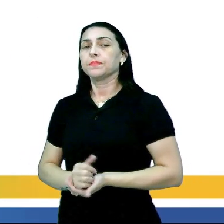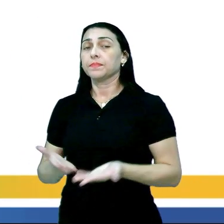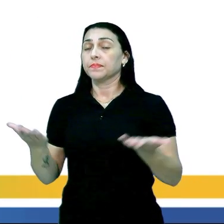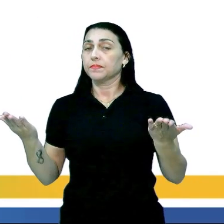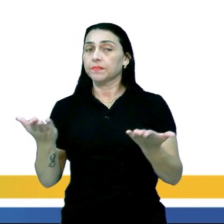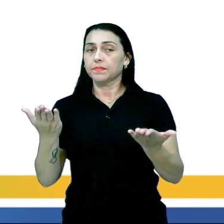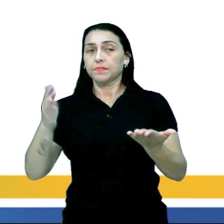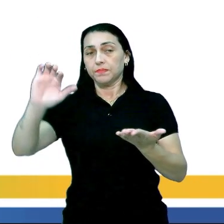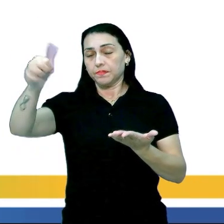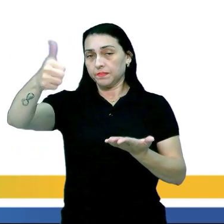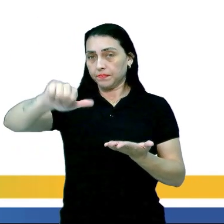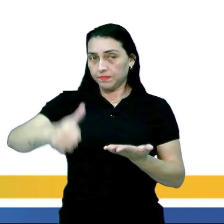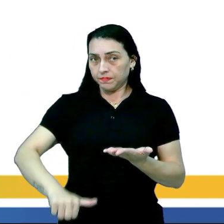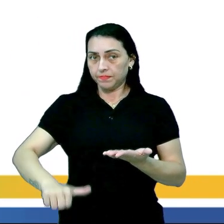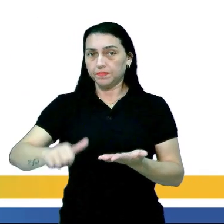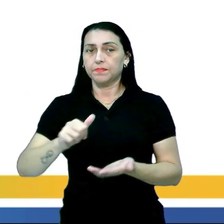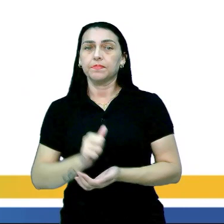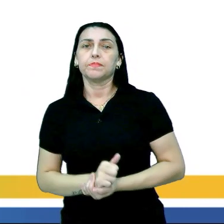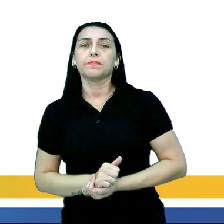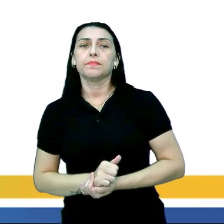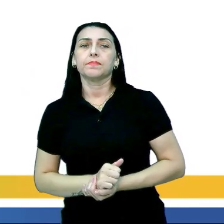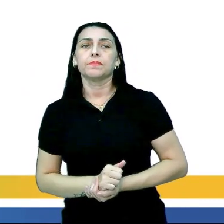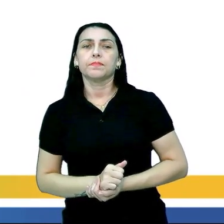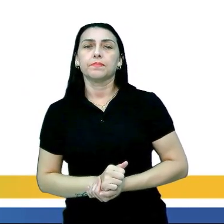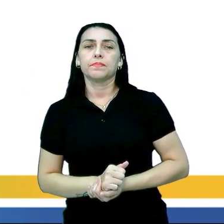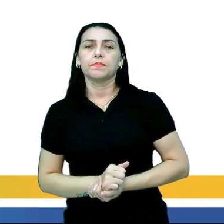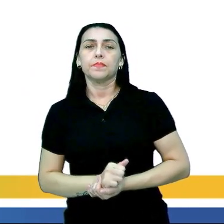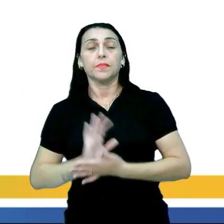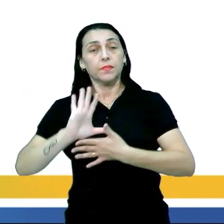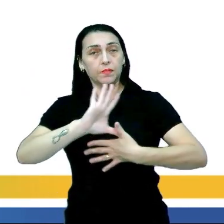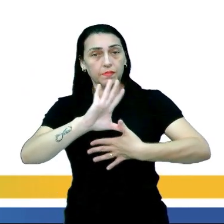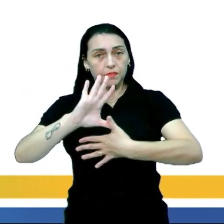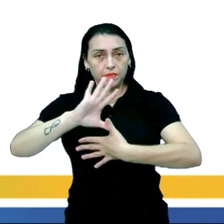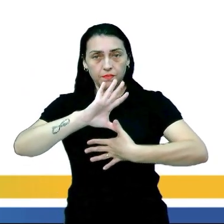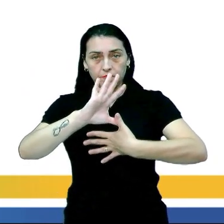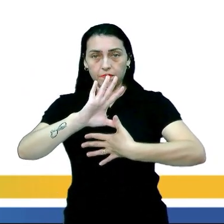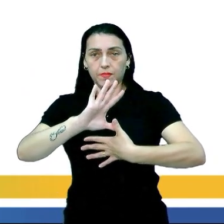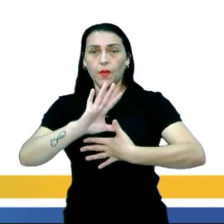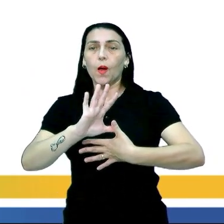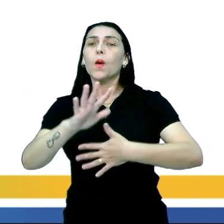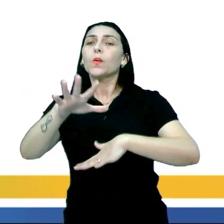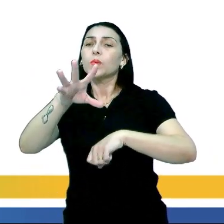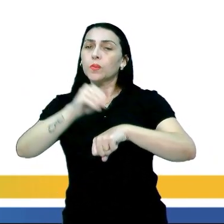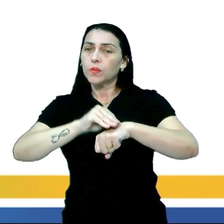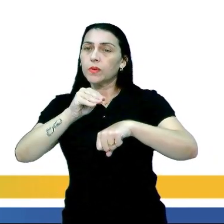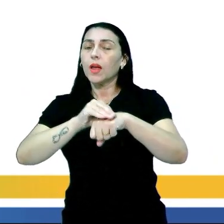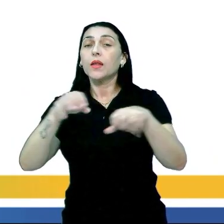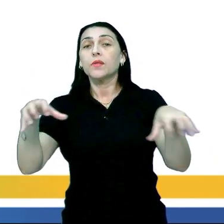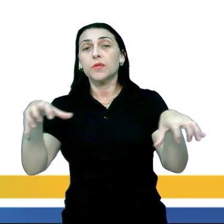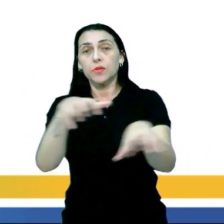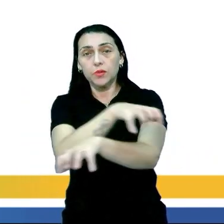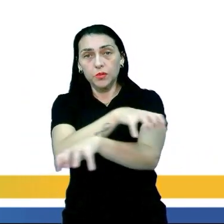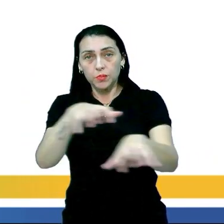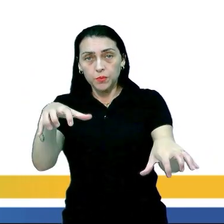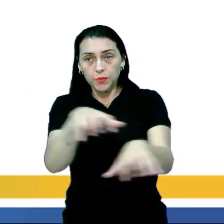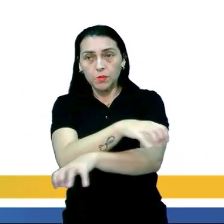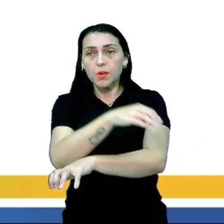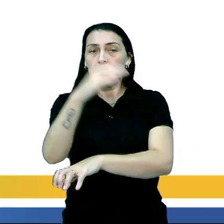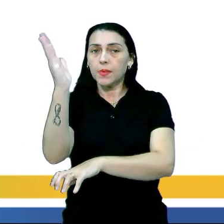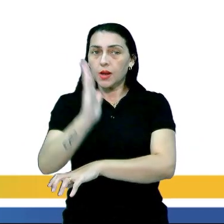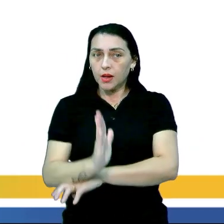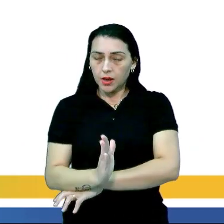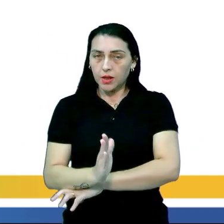Agora nós vamos analisar a questão. Considerando todo esse mapa, todas essas